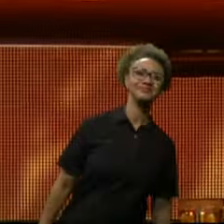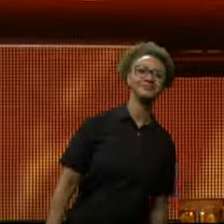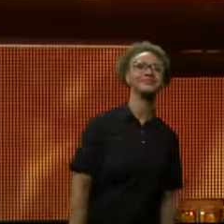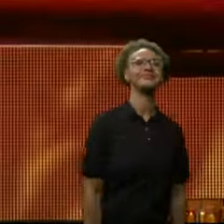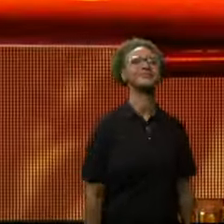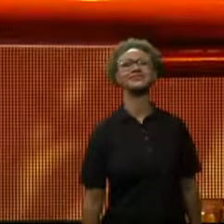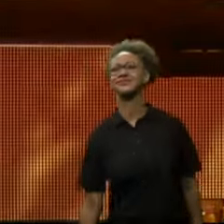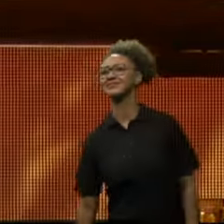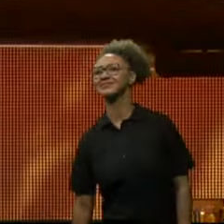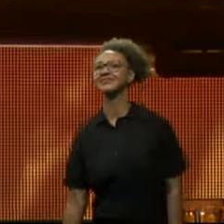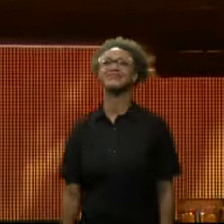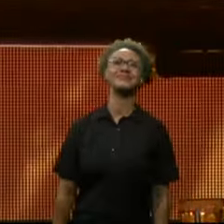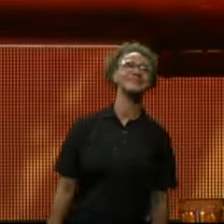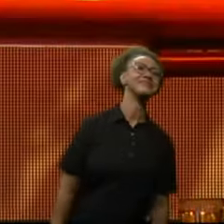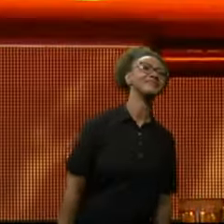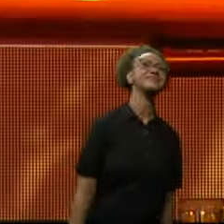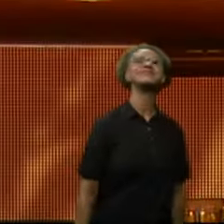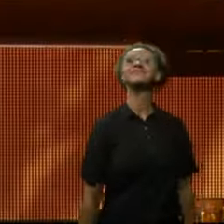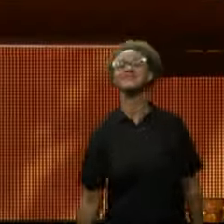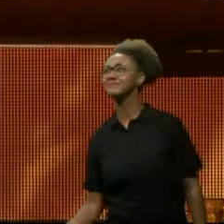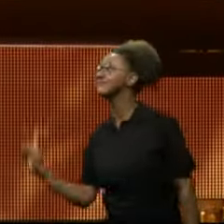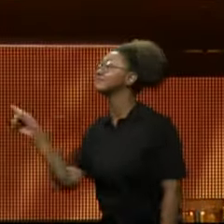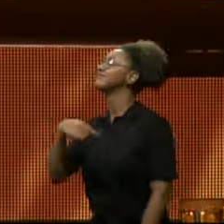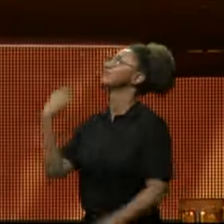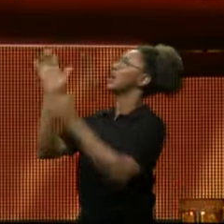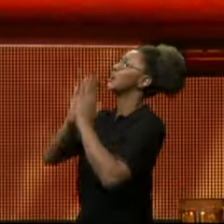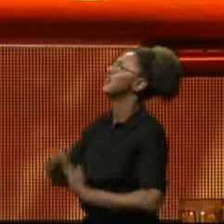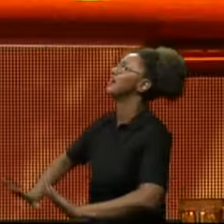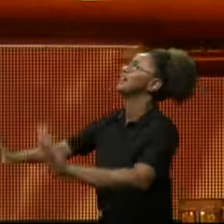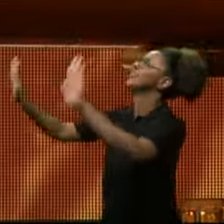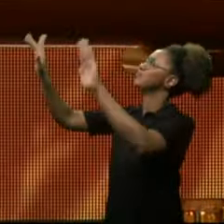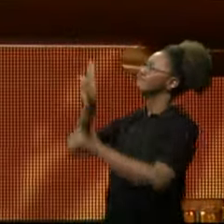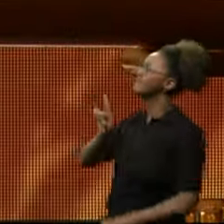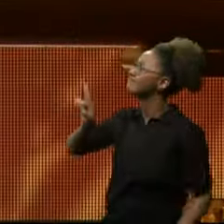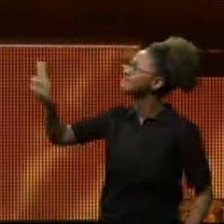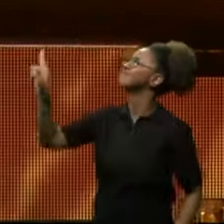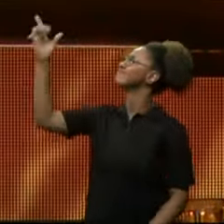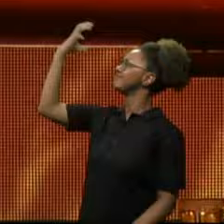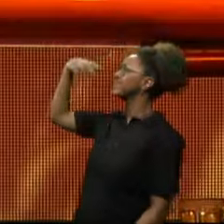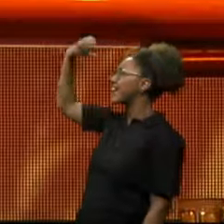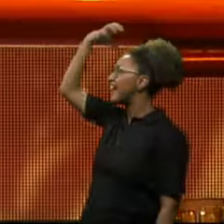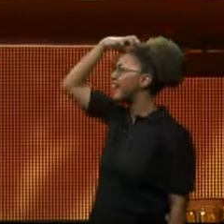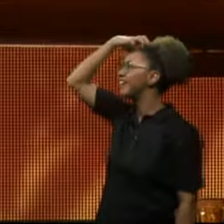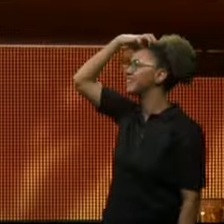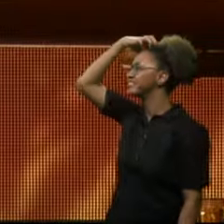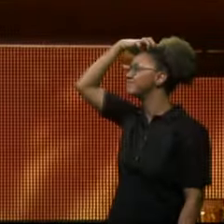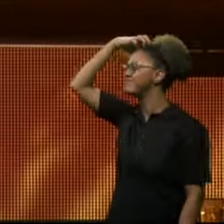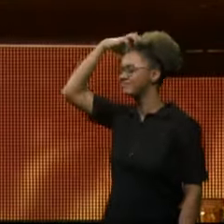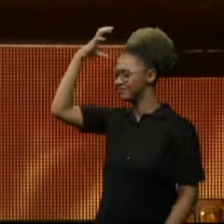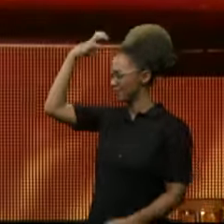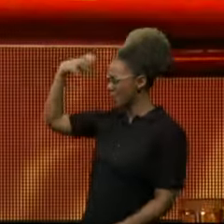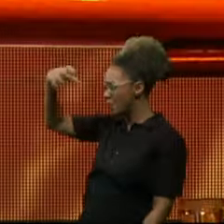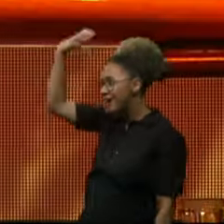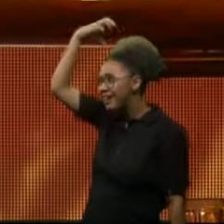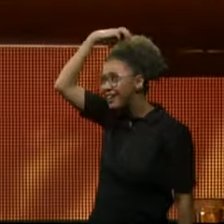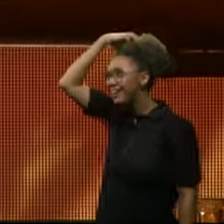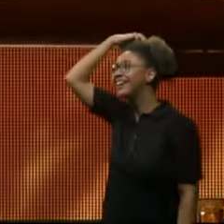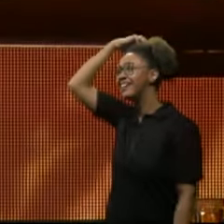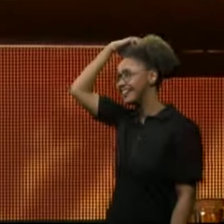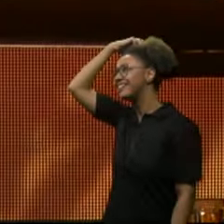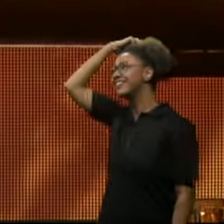rima São Paulo acabamos vem vem vem